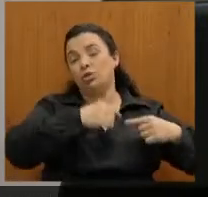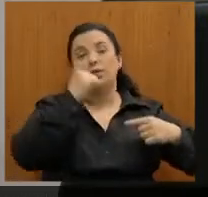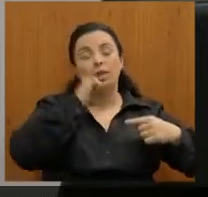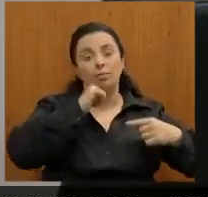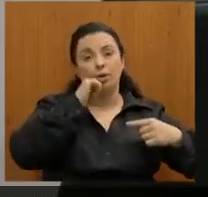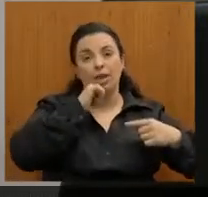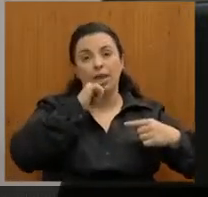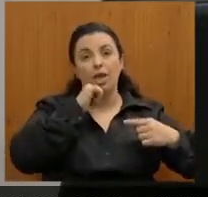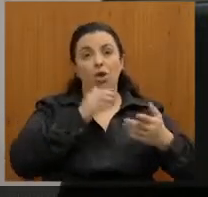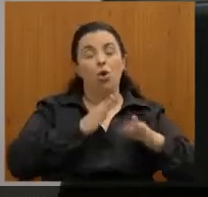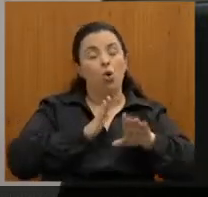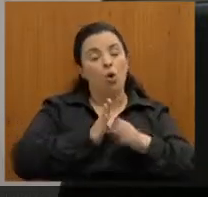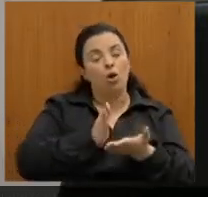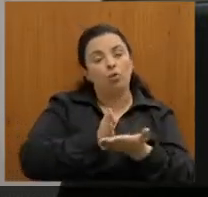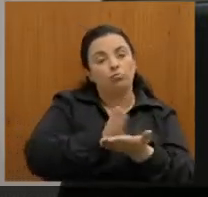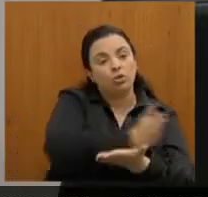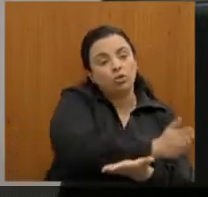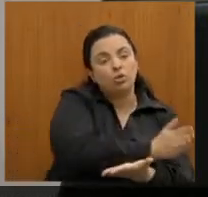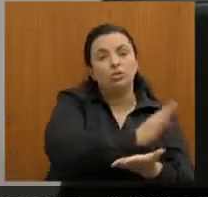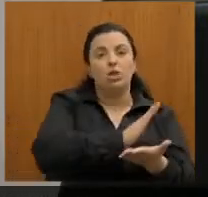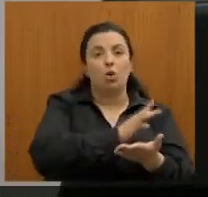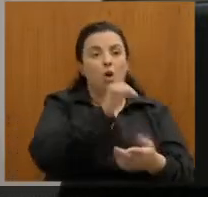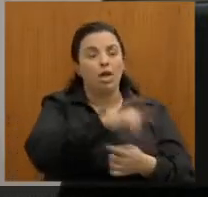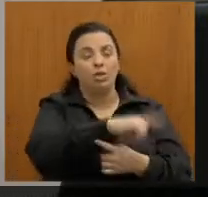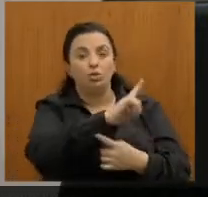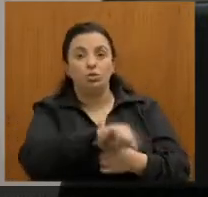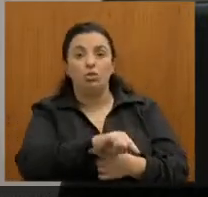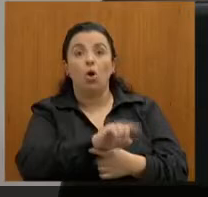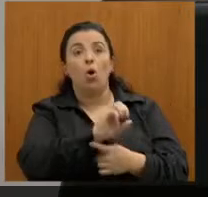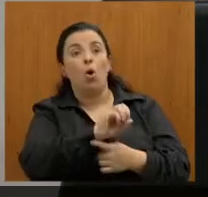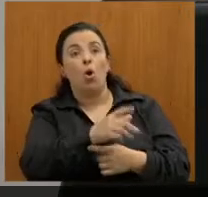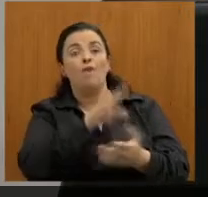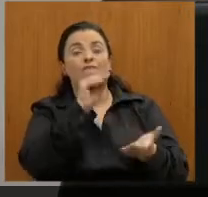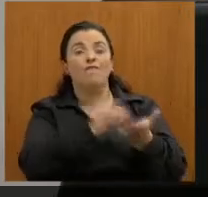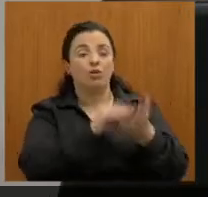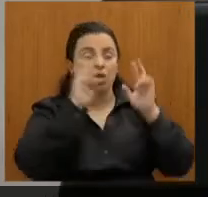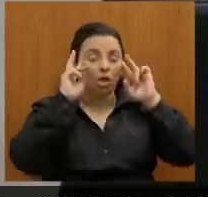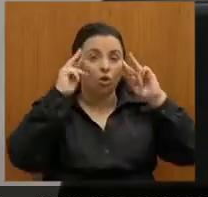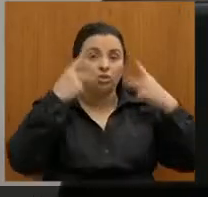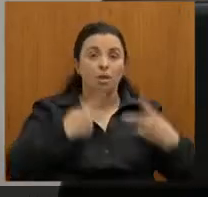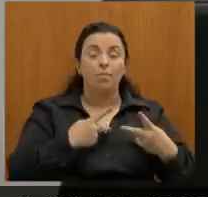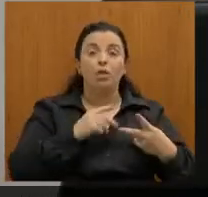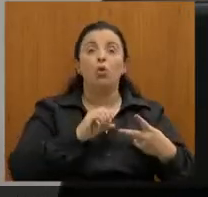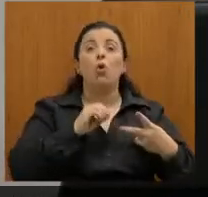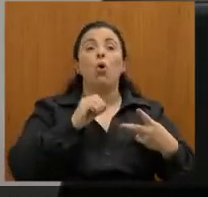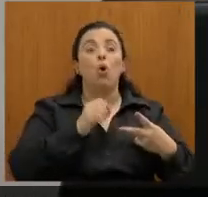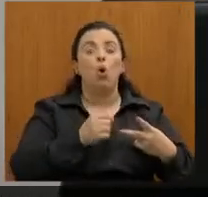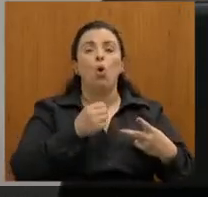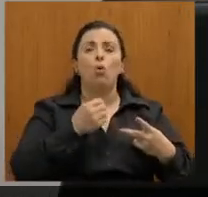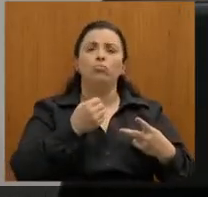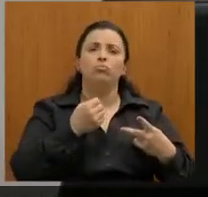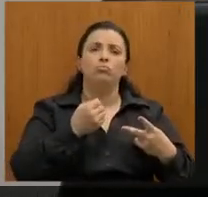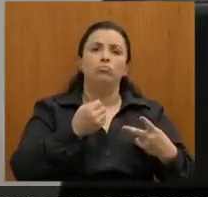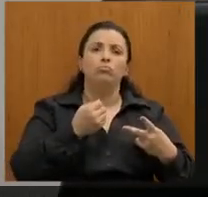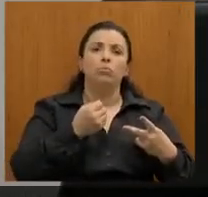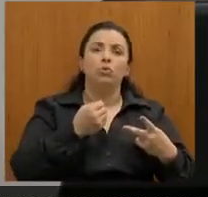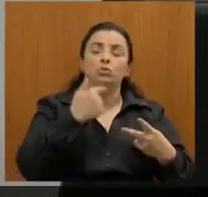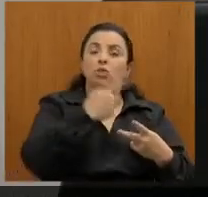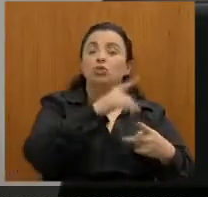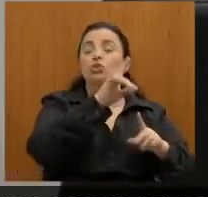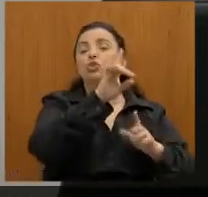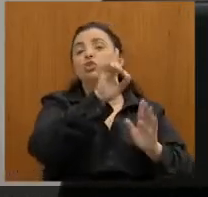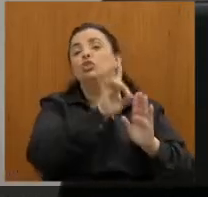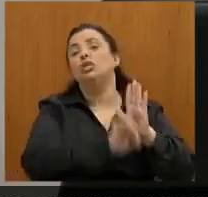exclusão ou restrição no reconhecimento gozo ou exercício dos seus direitos e das suas liberdades